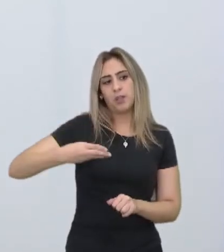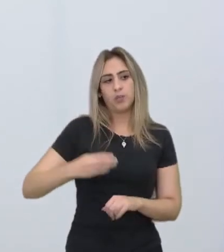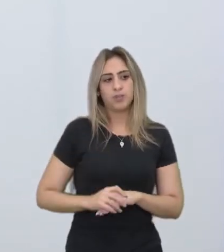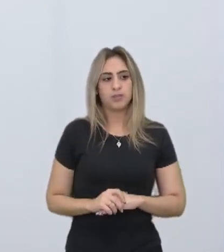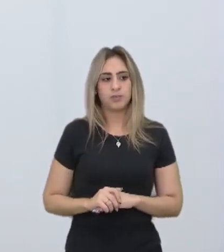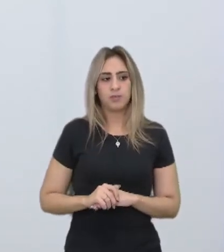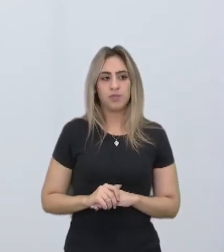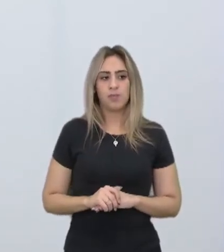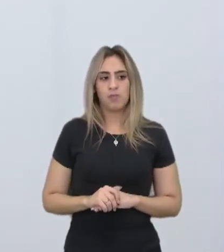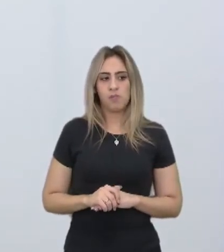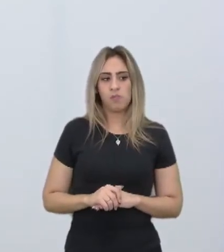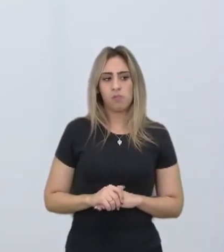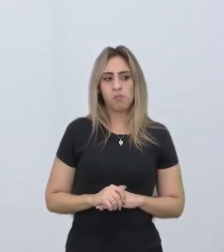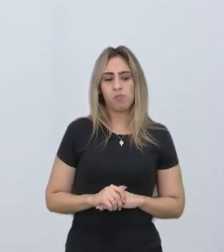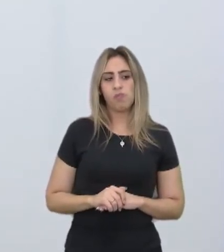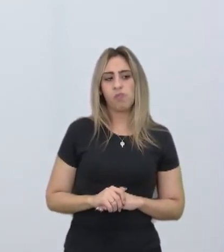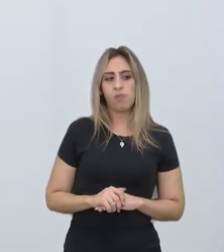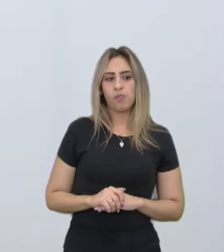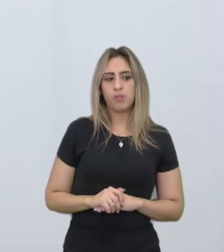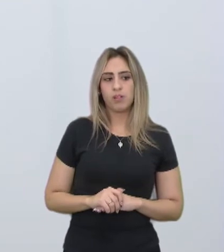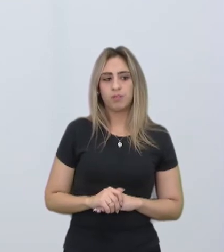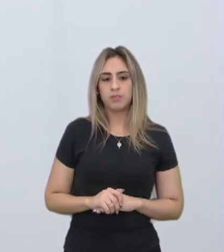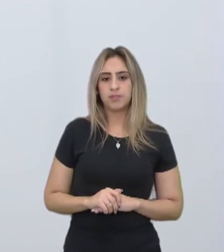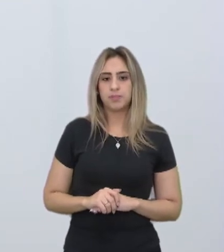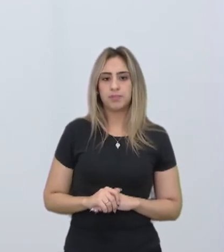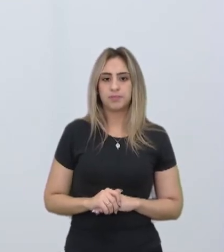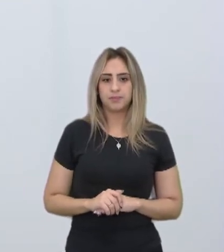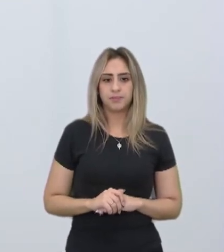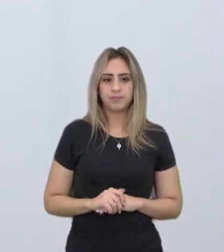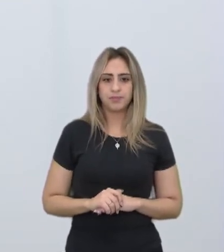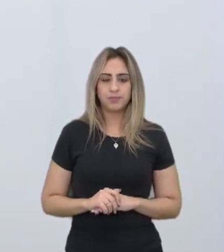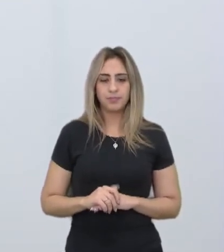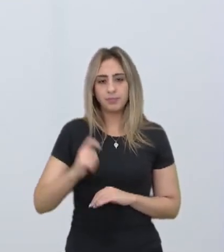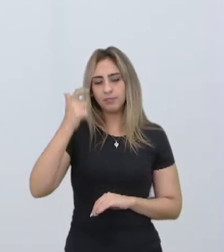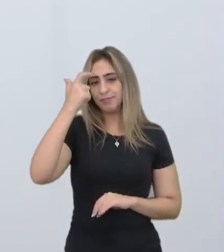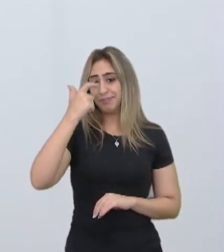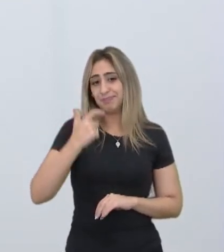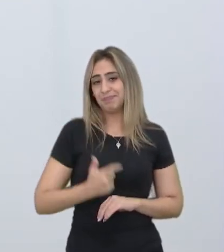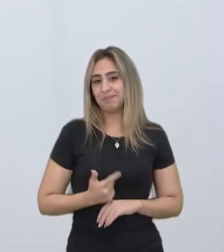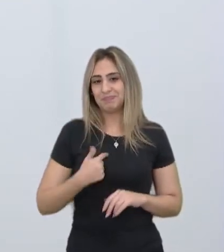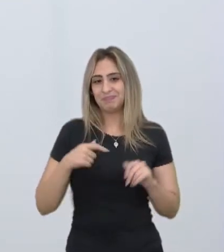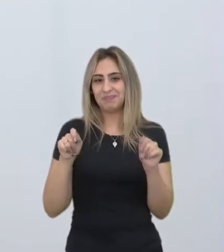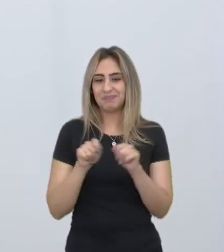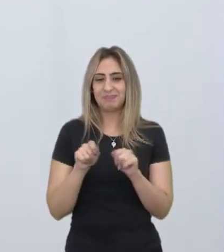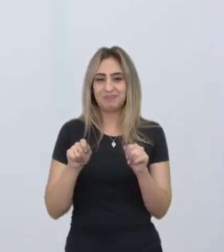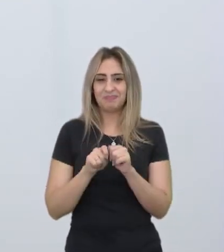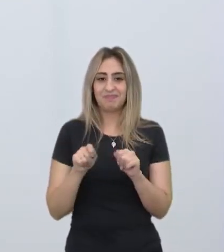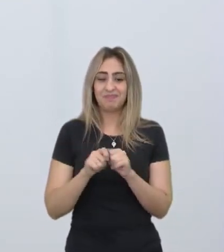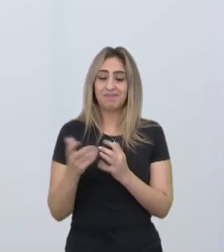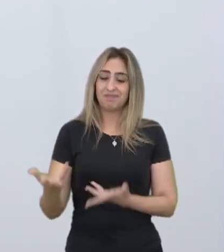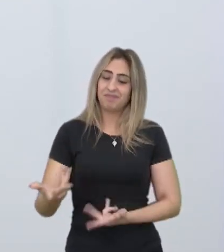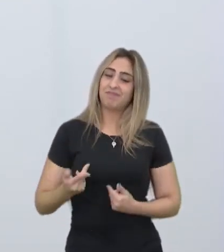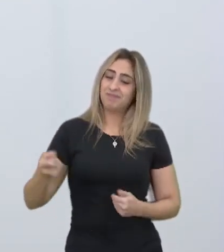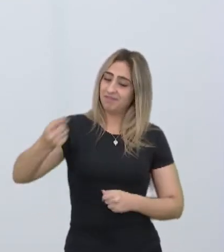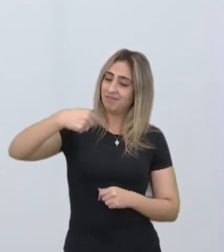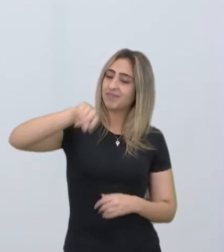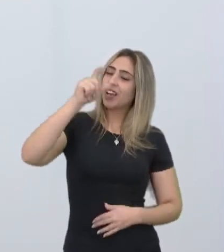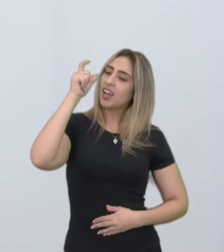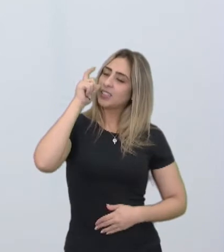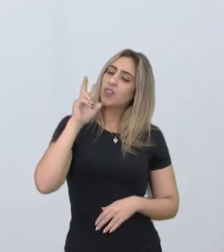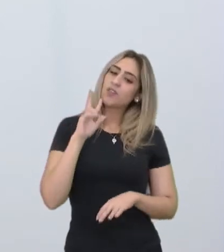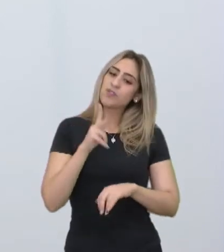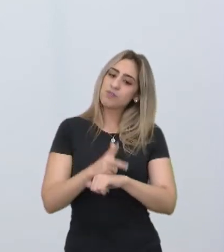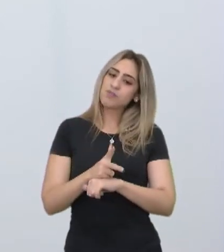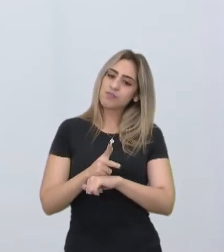né? Então, isso daí eu aconselho, né? Eu faço um convite a vocês aí que assistam o vídeo,